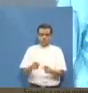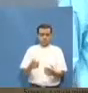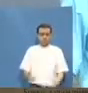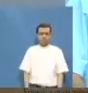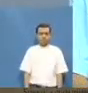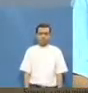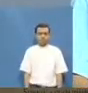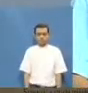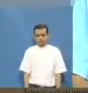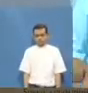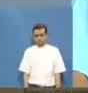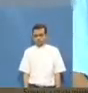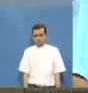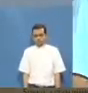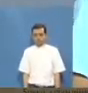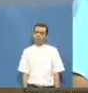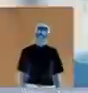É, meu filho, você tá mostrando pra onde você vai.